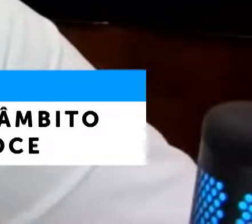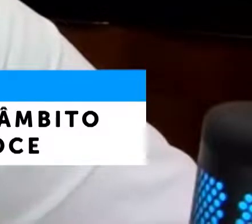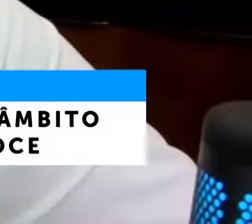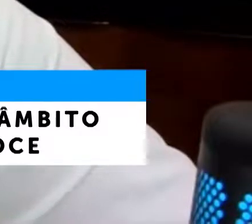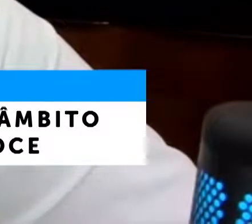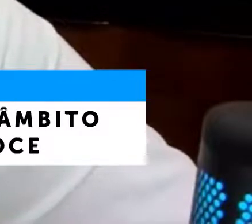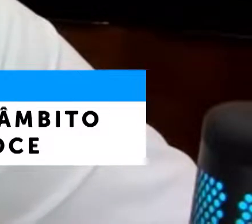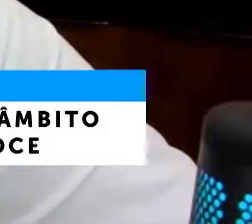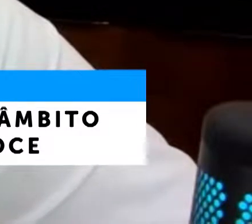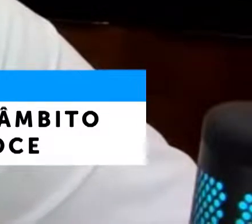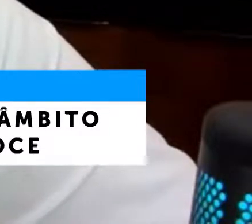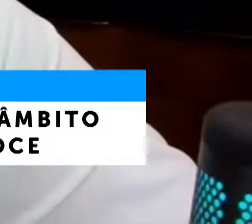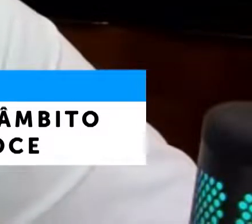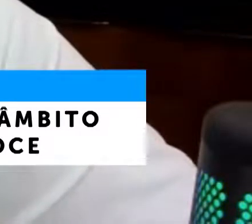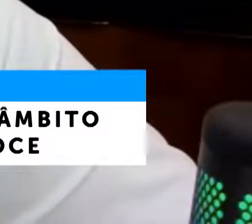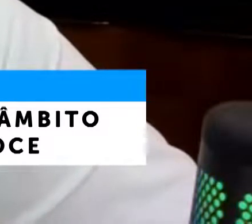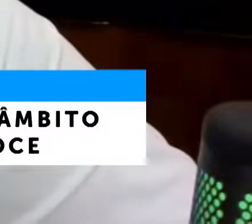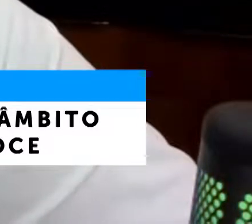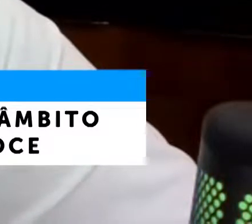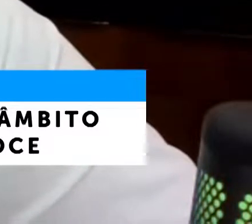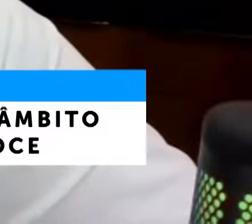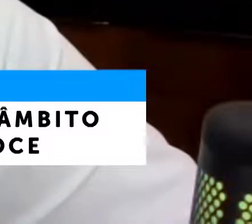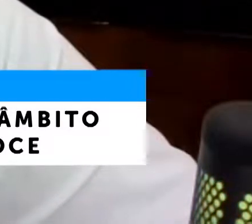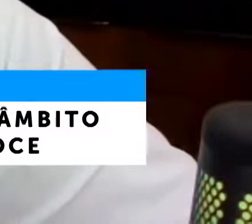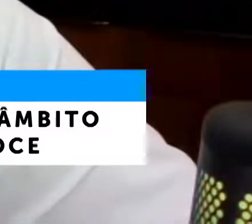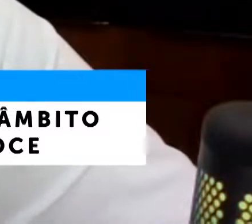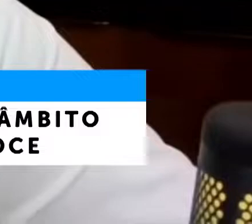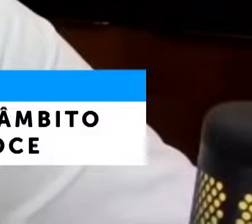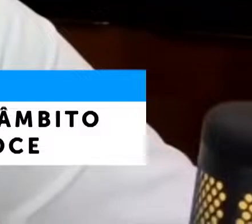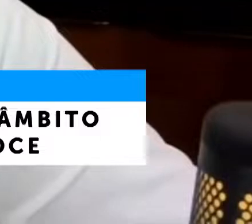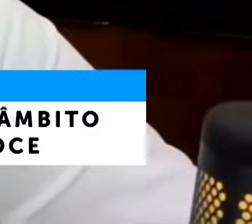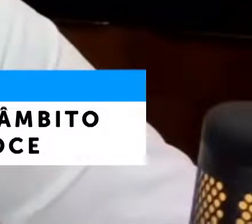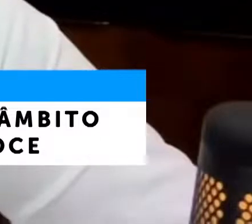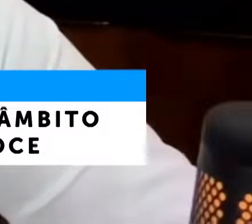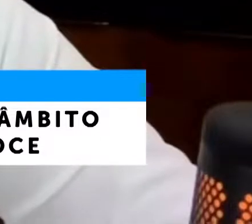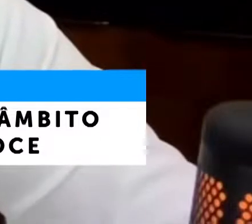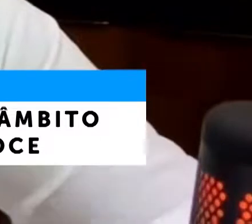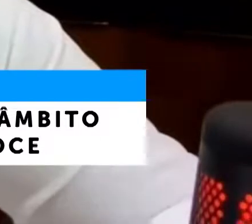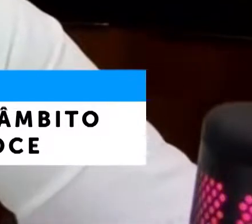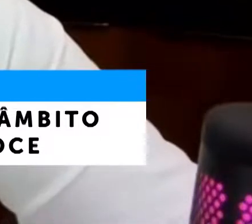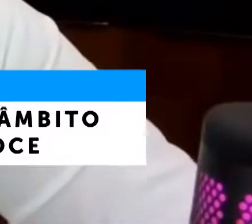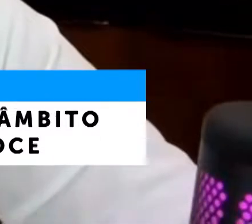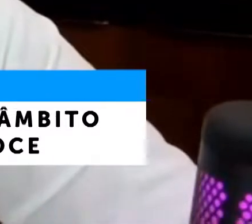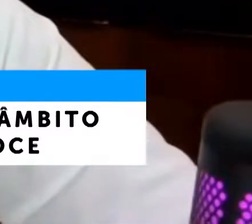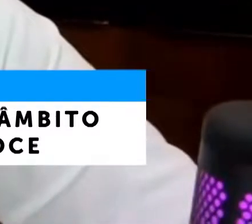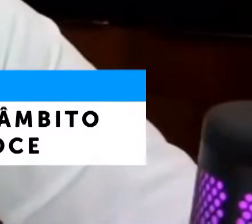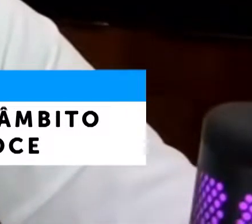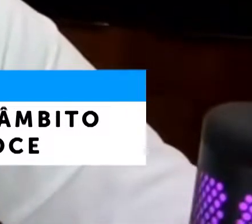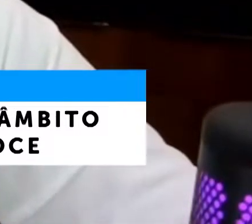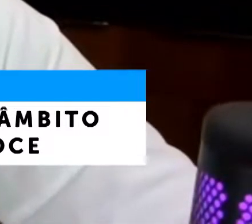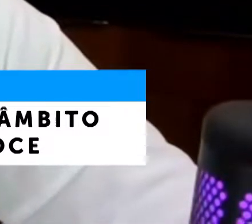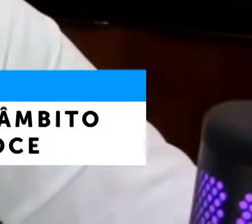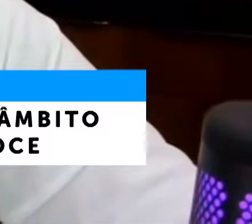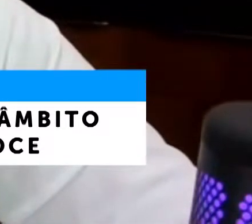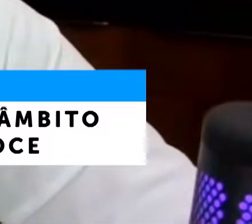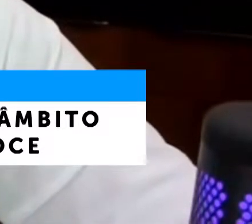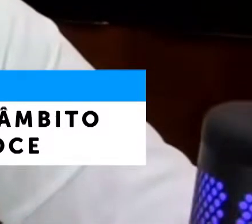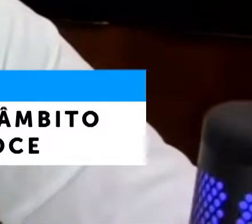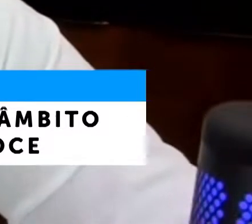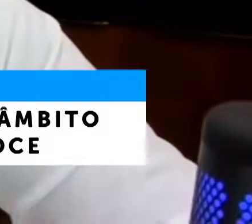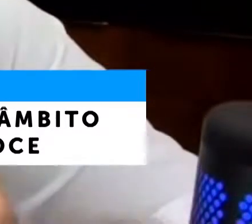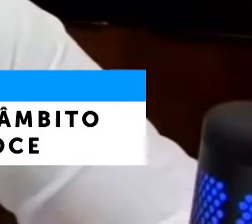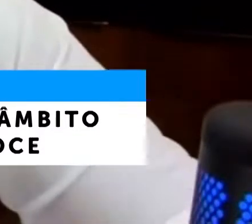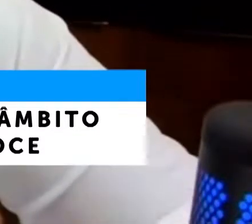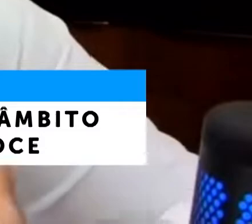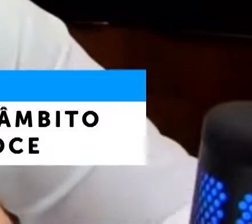sua responsabilização jurídica. Ou seja, está na mão da escola. Vedar a promoção e ensino de prática